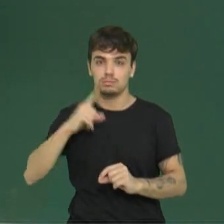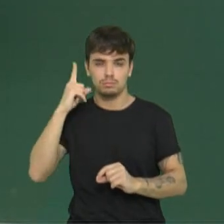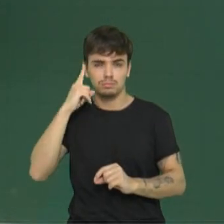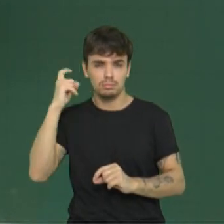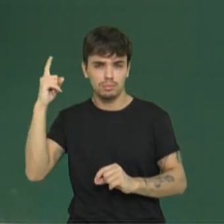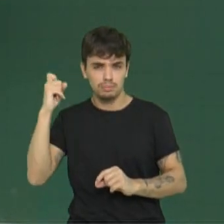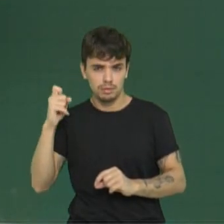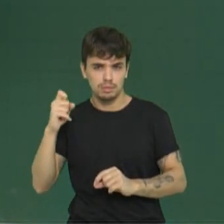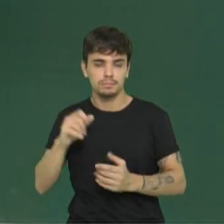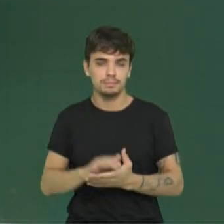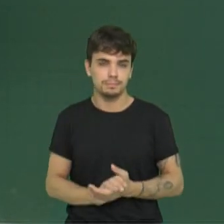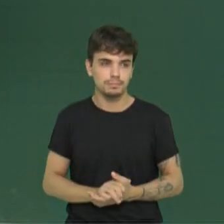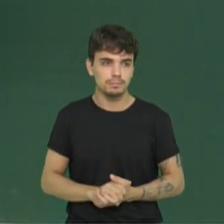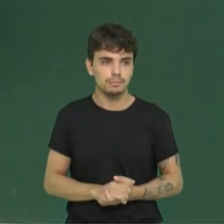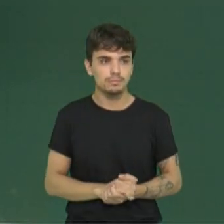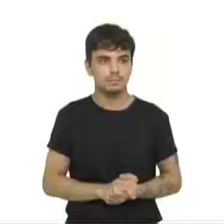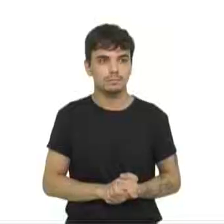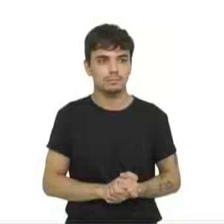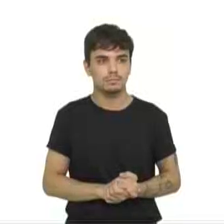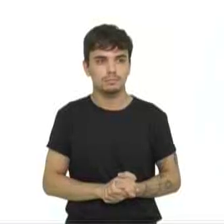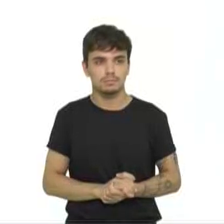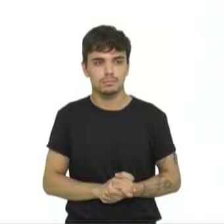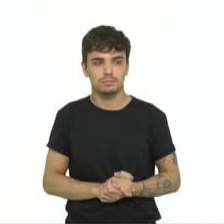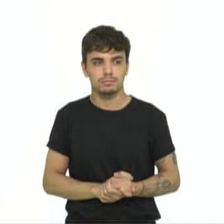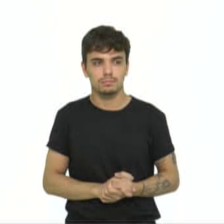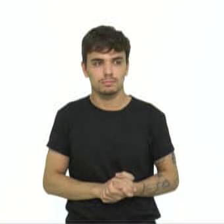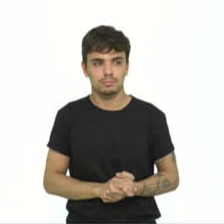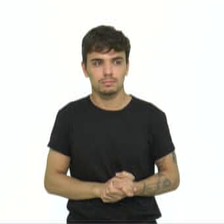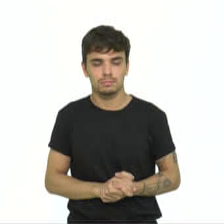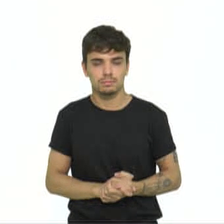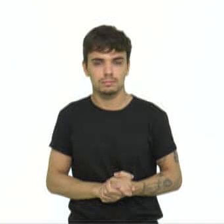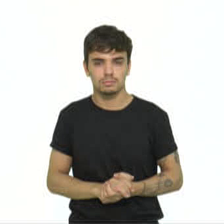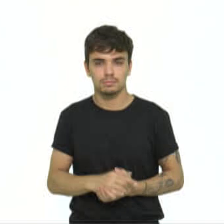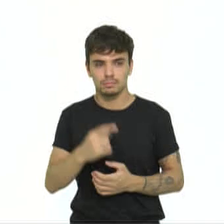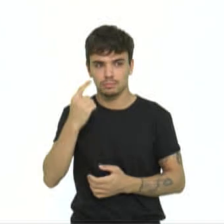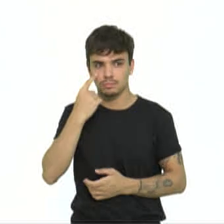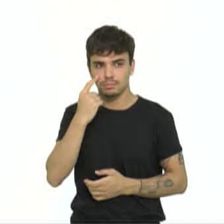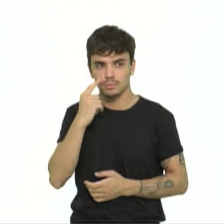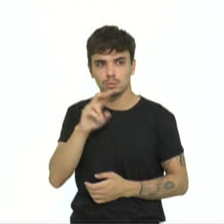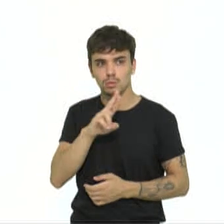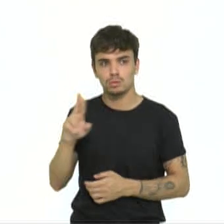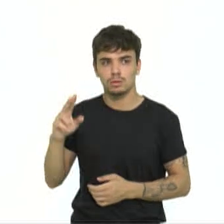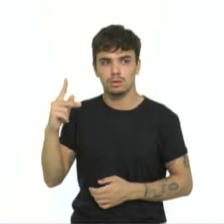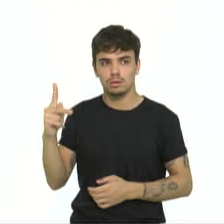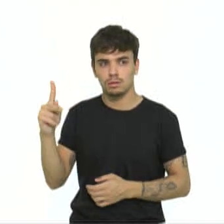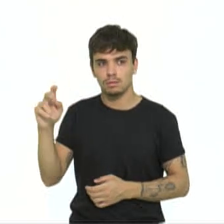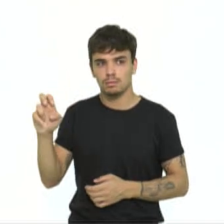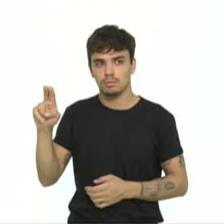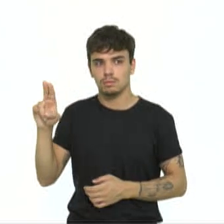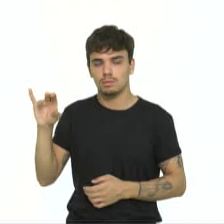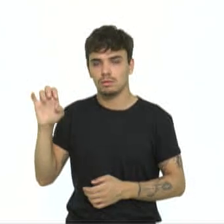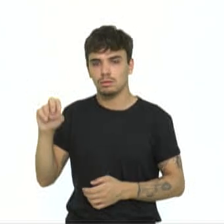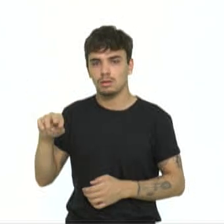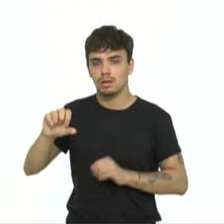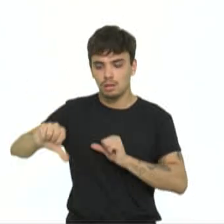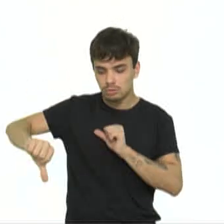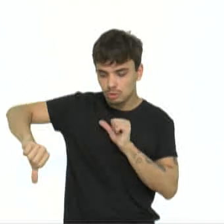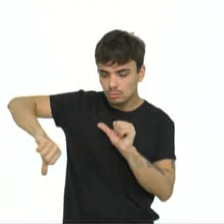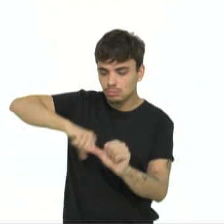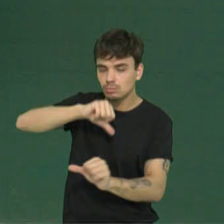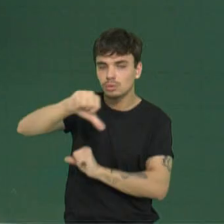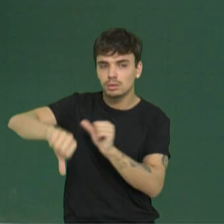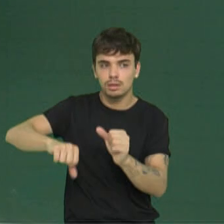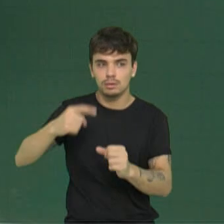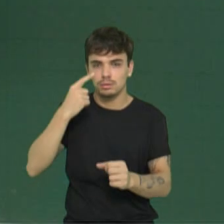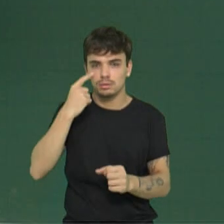nessa agulha que eu falei para vocês, tá? O pacing, que é alterar a rotação do disco. Então,